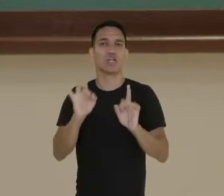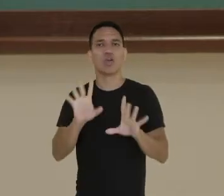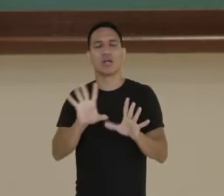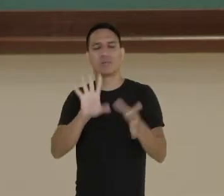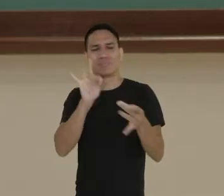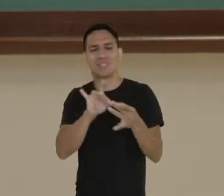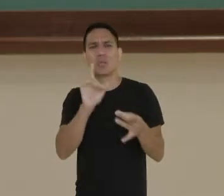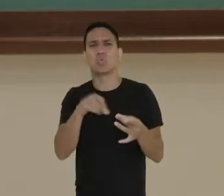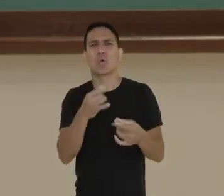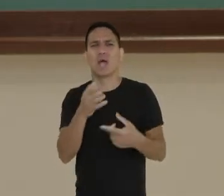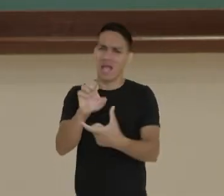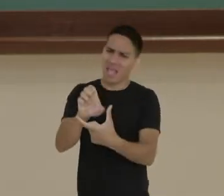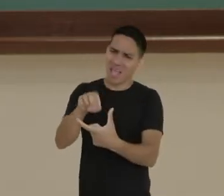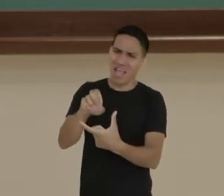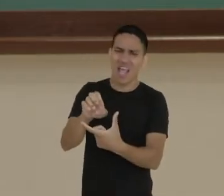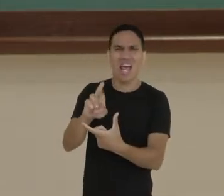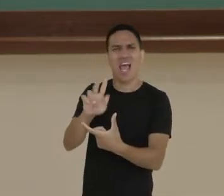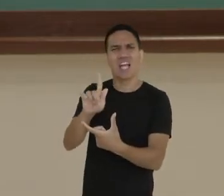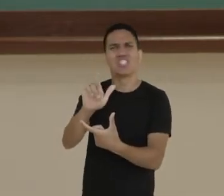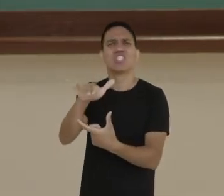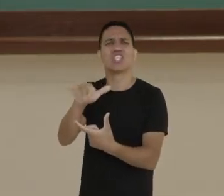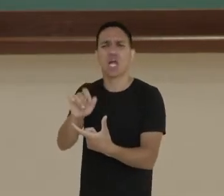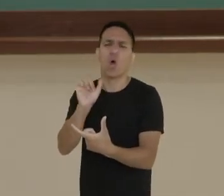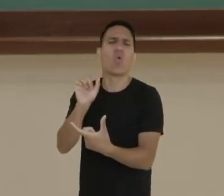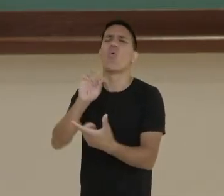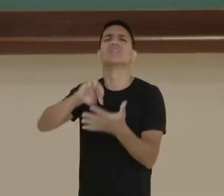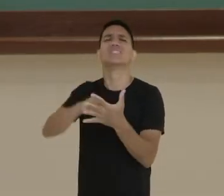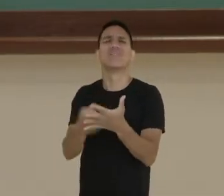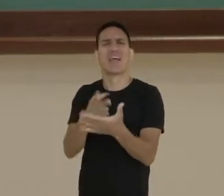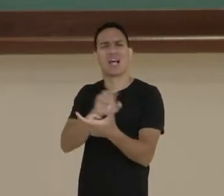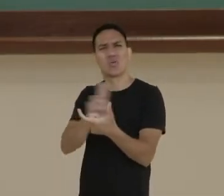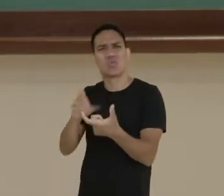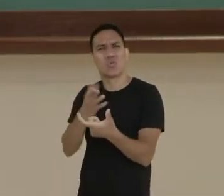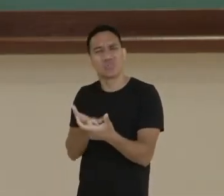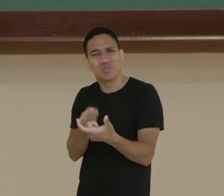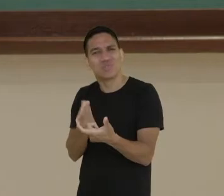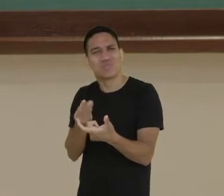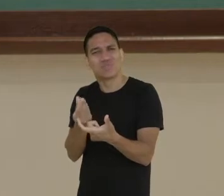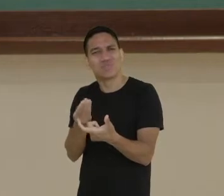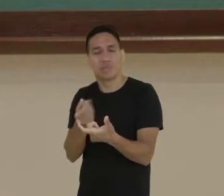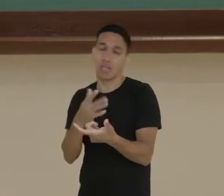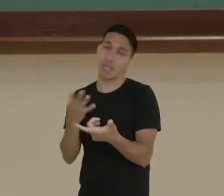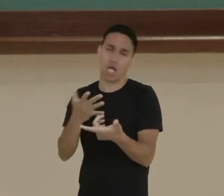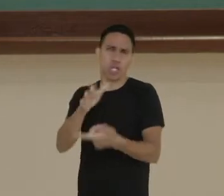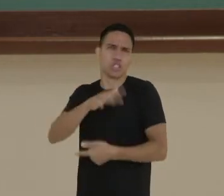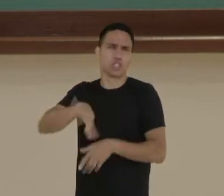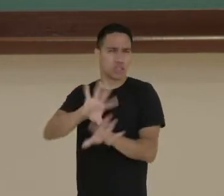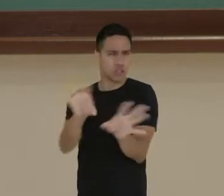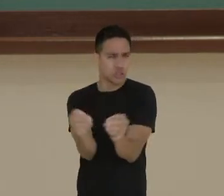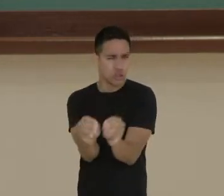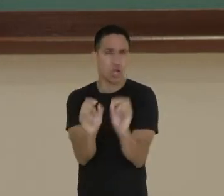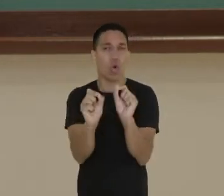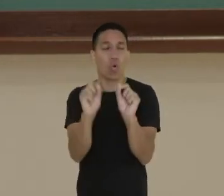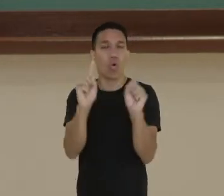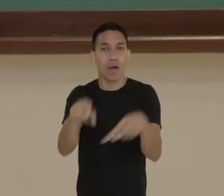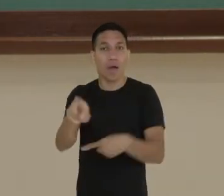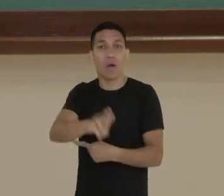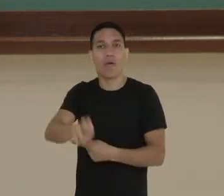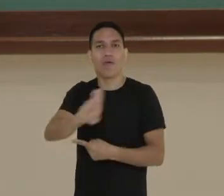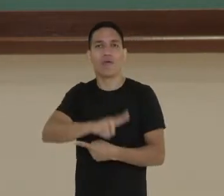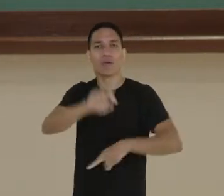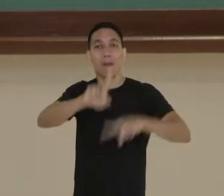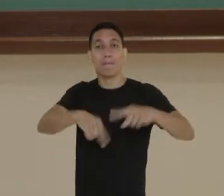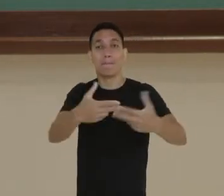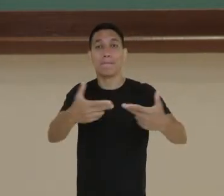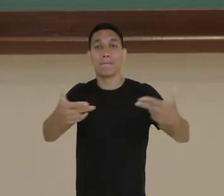que é energia, certo? O que seria esse conceito de energia, né? Bem, de uma forma muito simplista, utilizando um material que